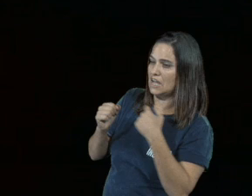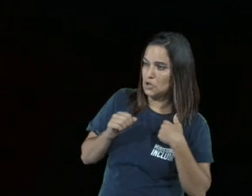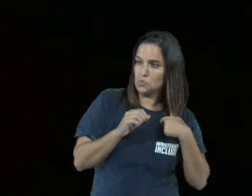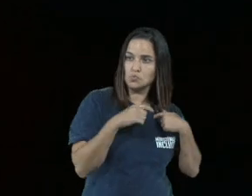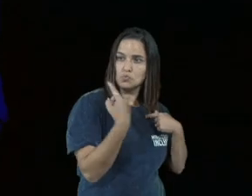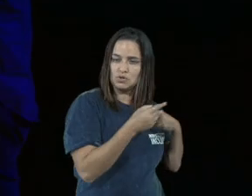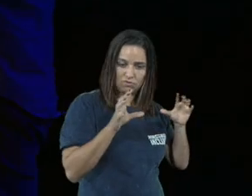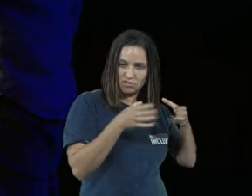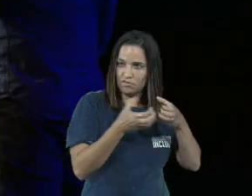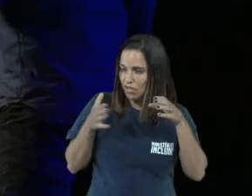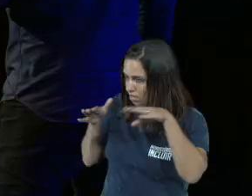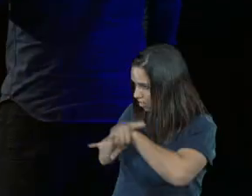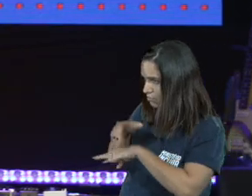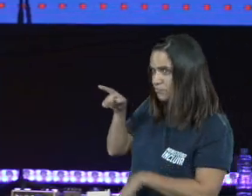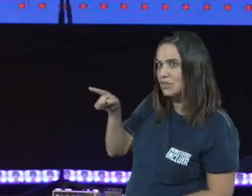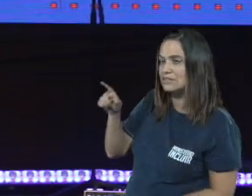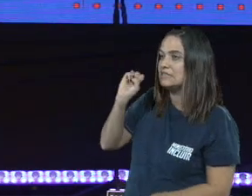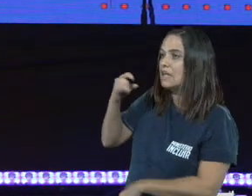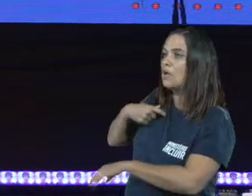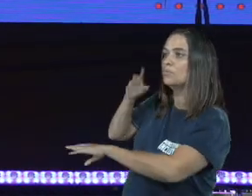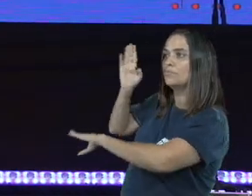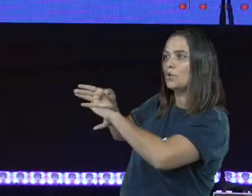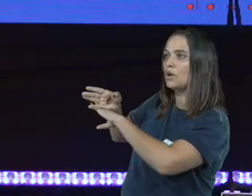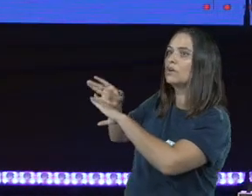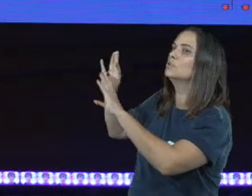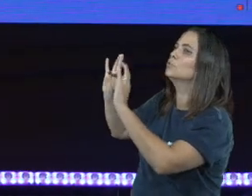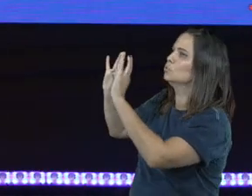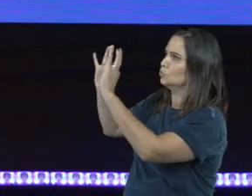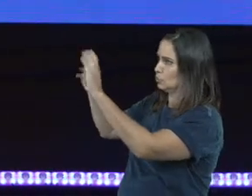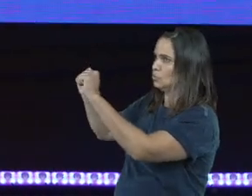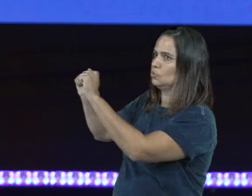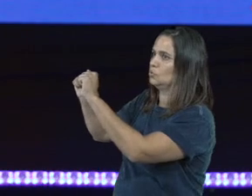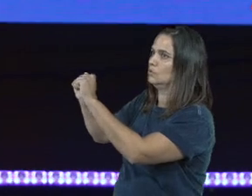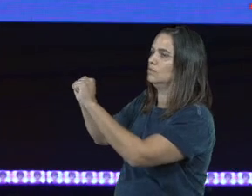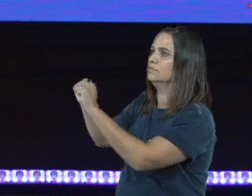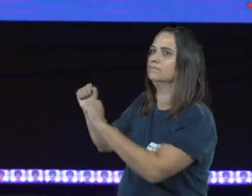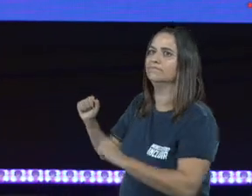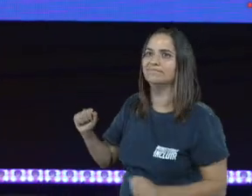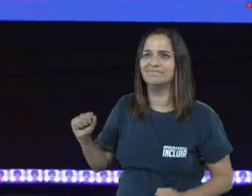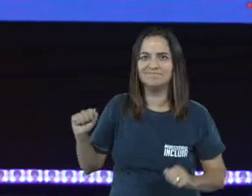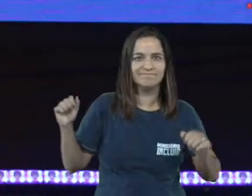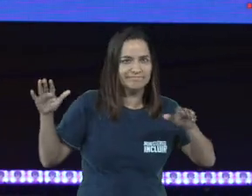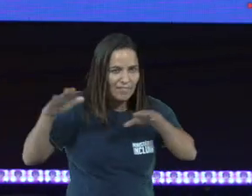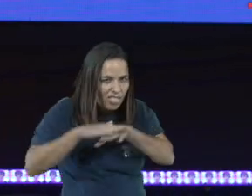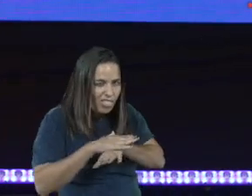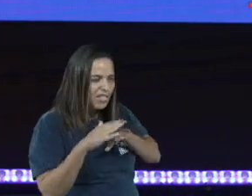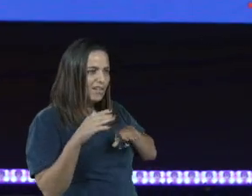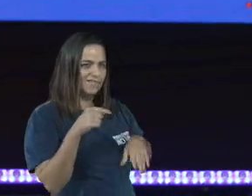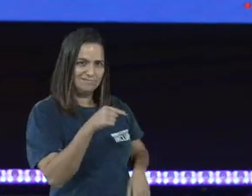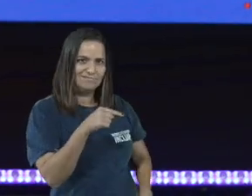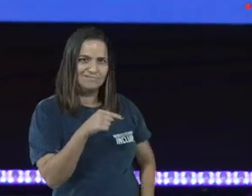você que se render a nós não tem homem não não tem ninguém para me encarar não olha só